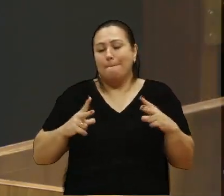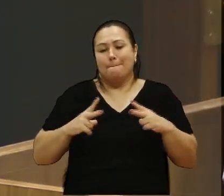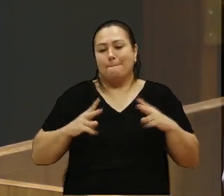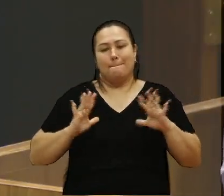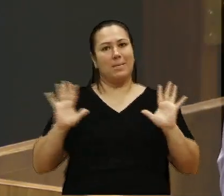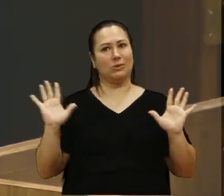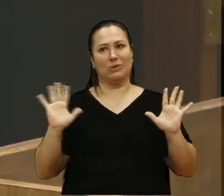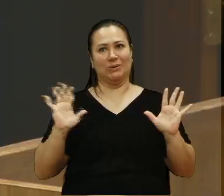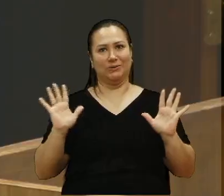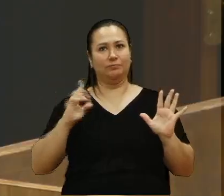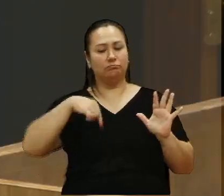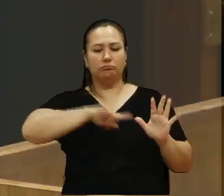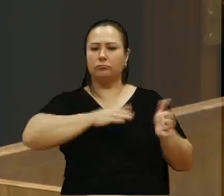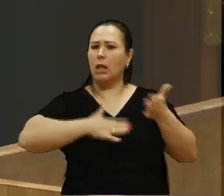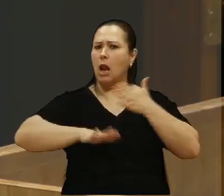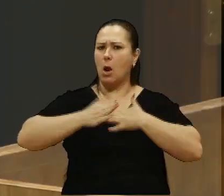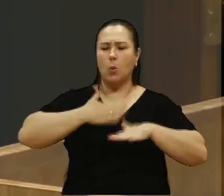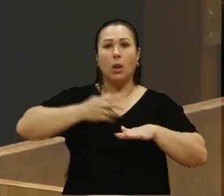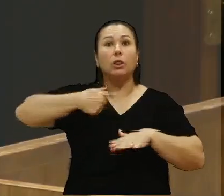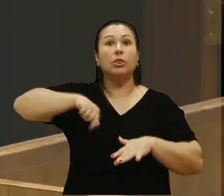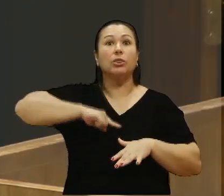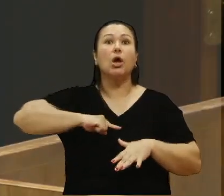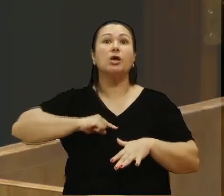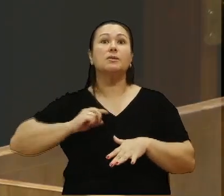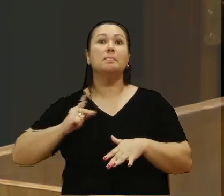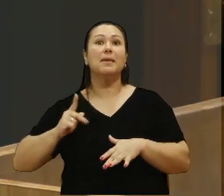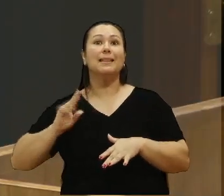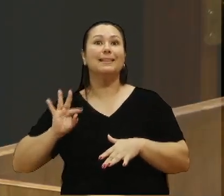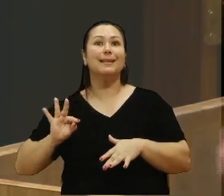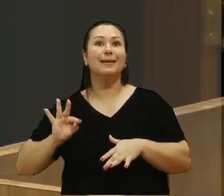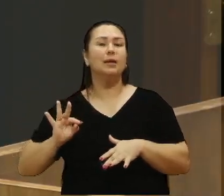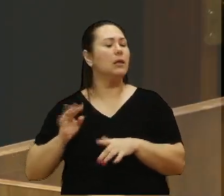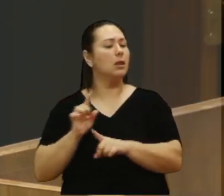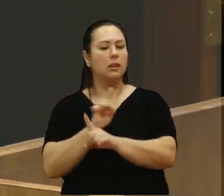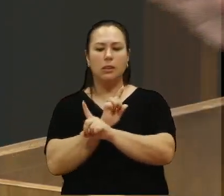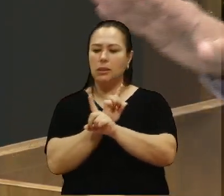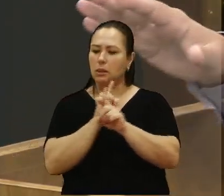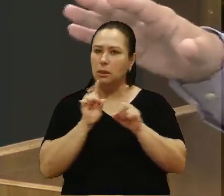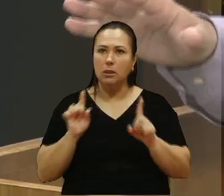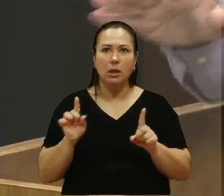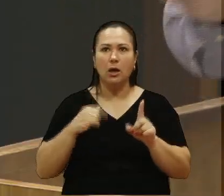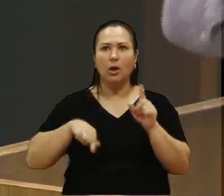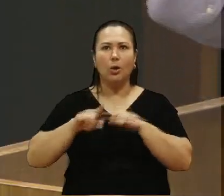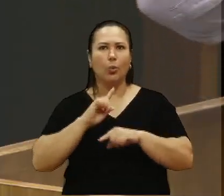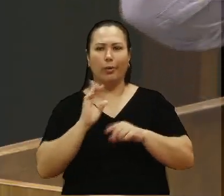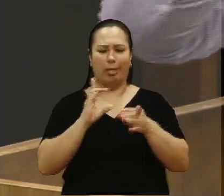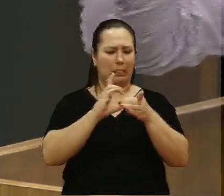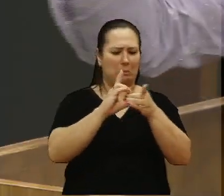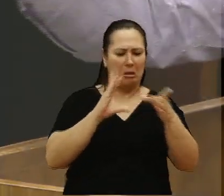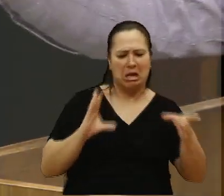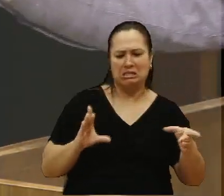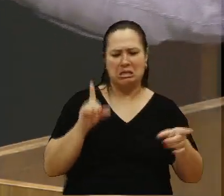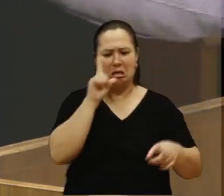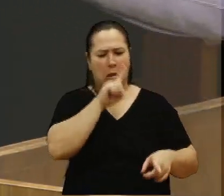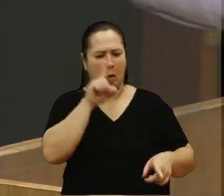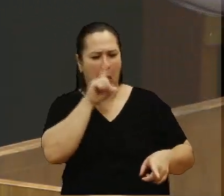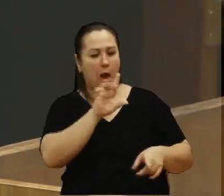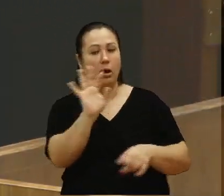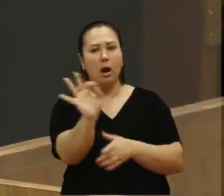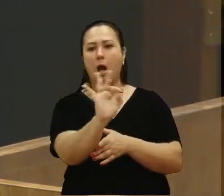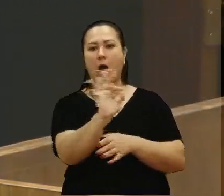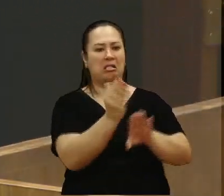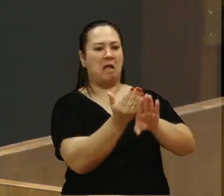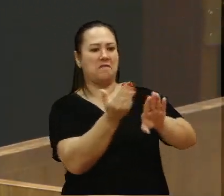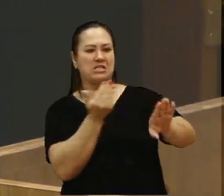e fiquem bem tranquilos, nós do PT não vilipendiamos a democracia, não estou falando em